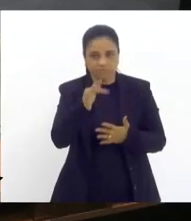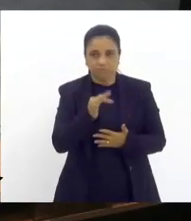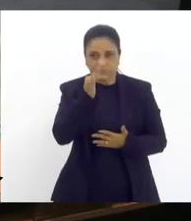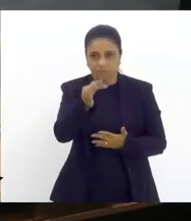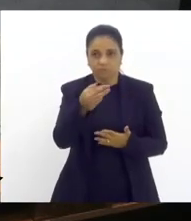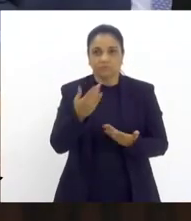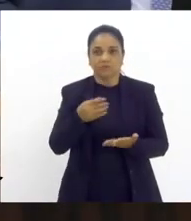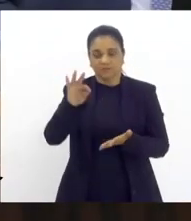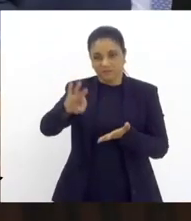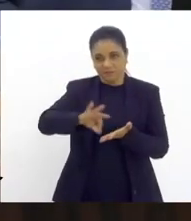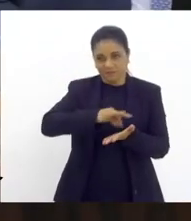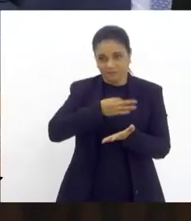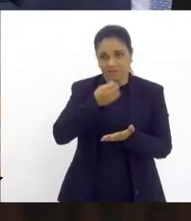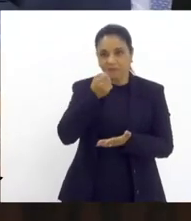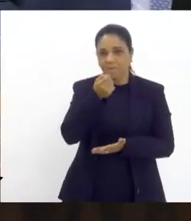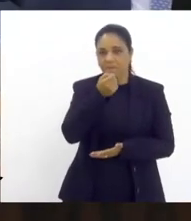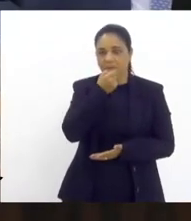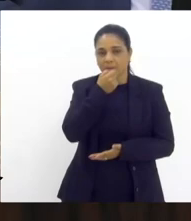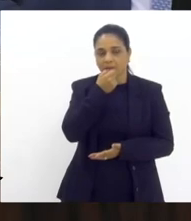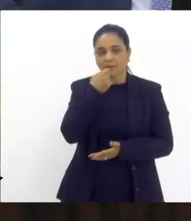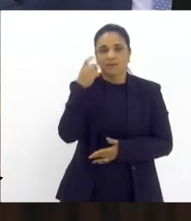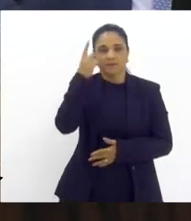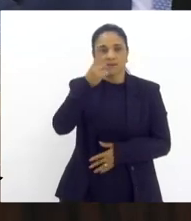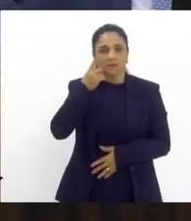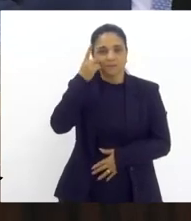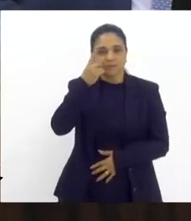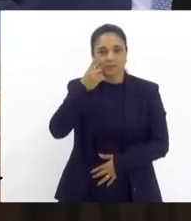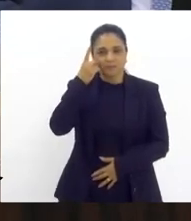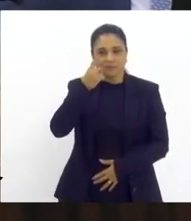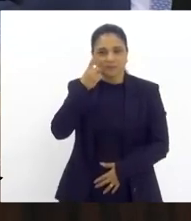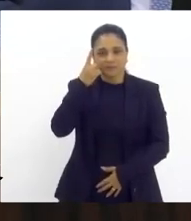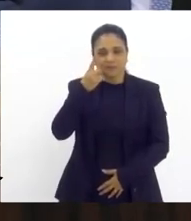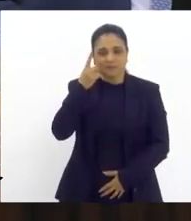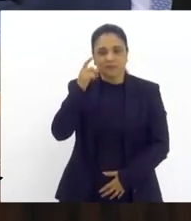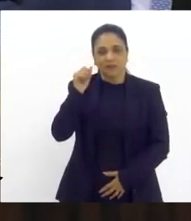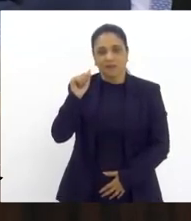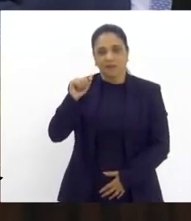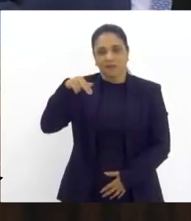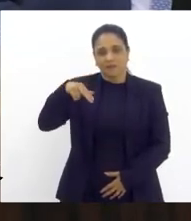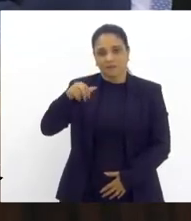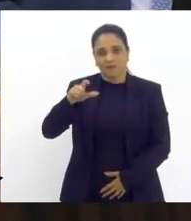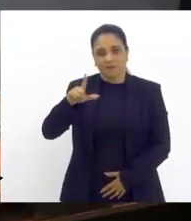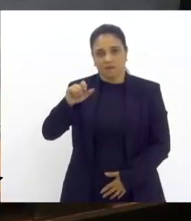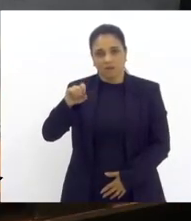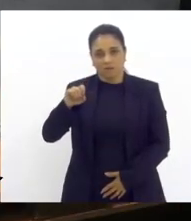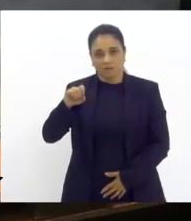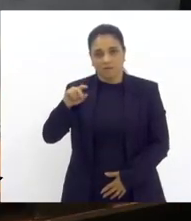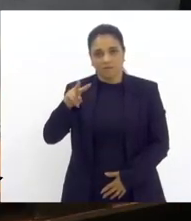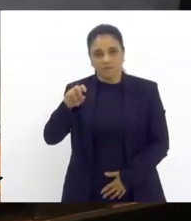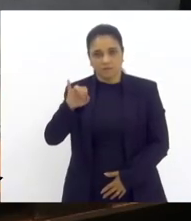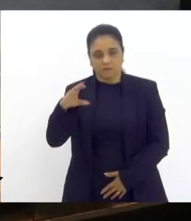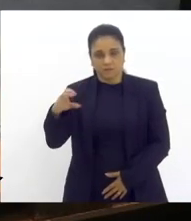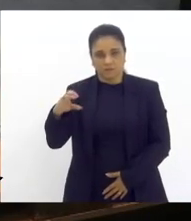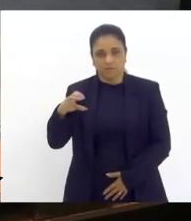o próximo a dois escrito é o nome Deputado Alan Lopes que dispõe de 10 minutos